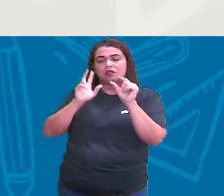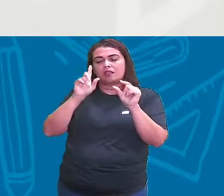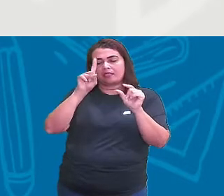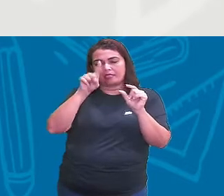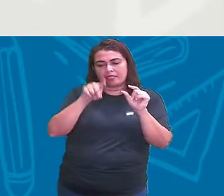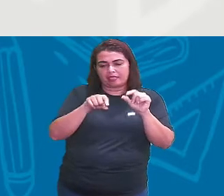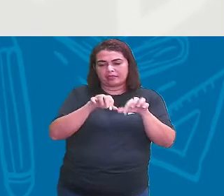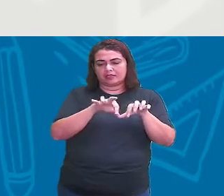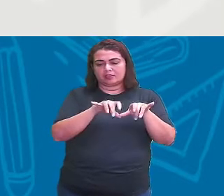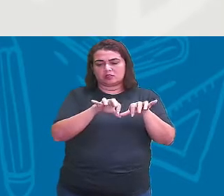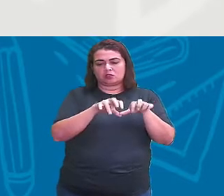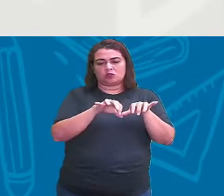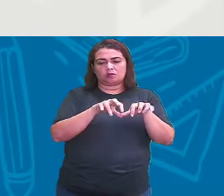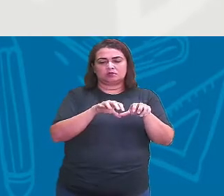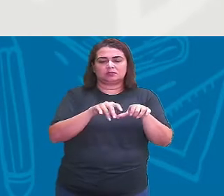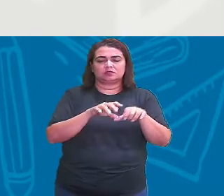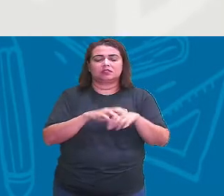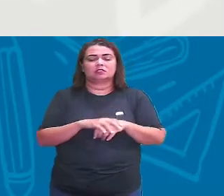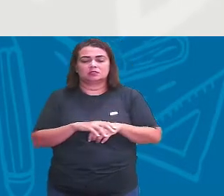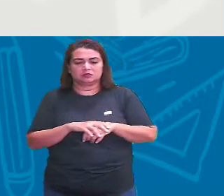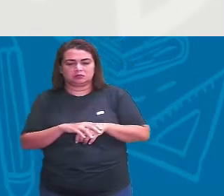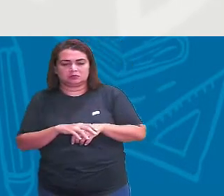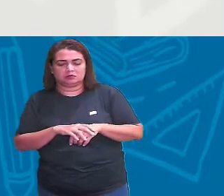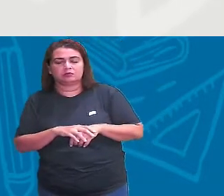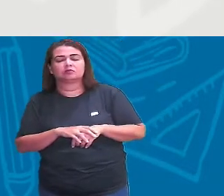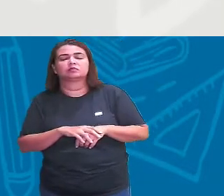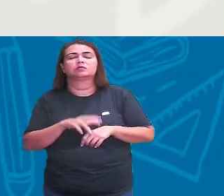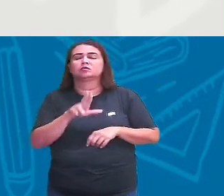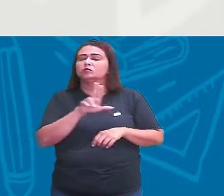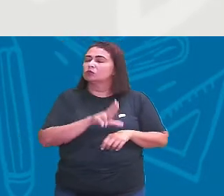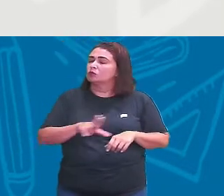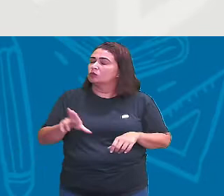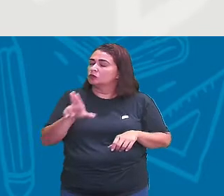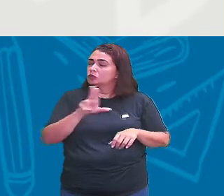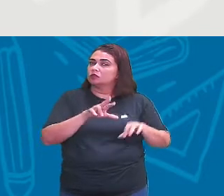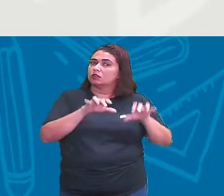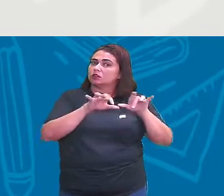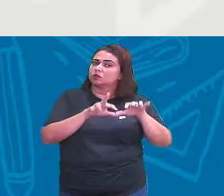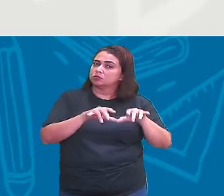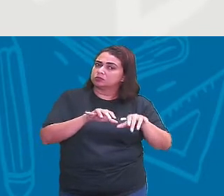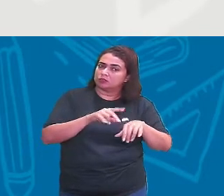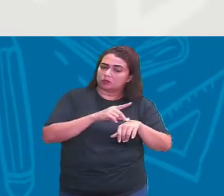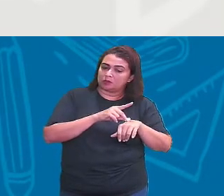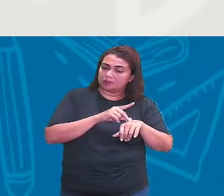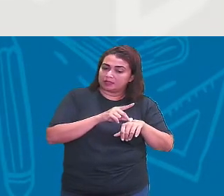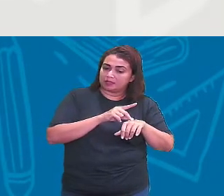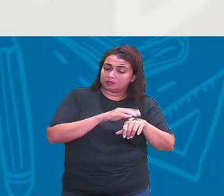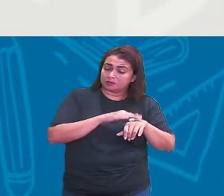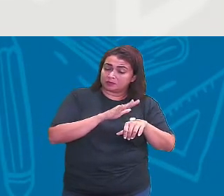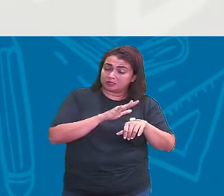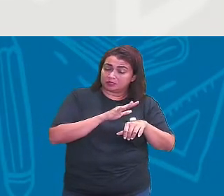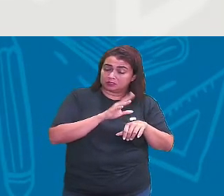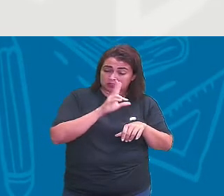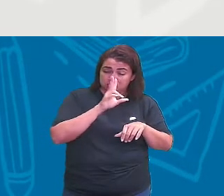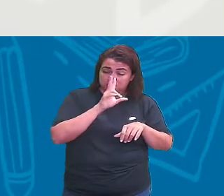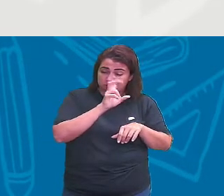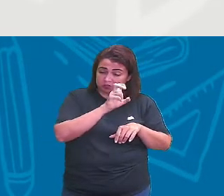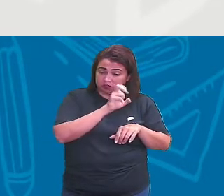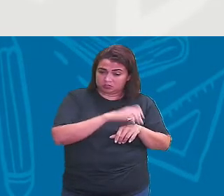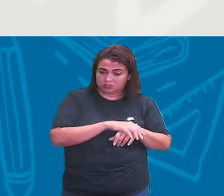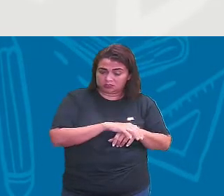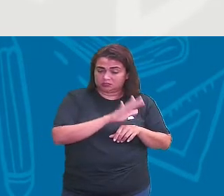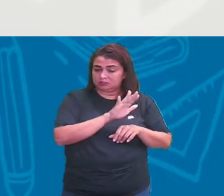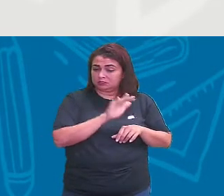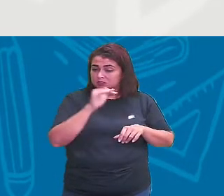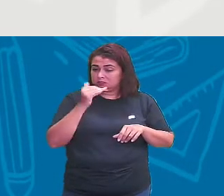de imprensa, letra U que a gente escreve no computador, letra U que a gente vê no celular. Elas não são letrinhas escritas